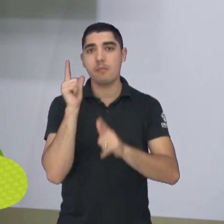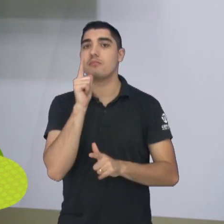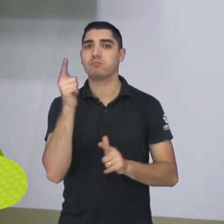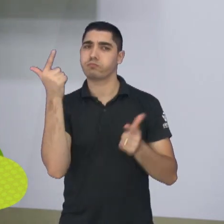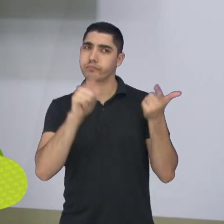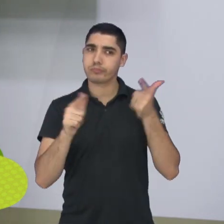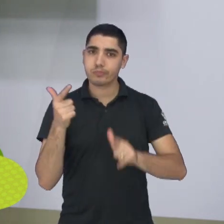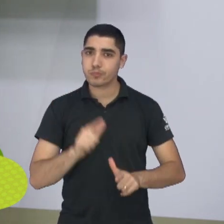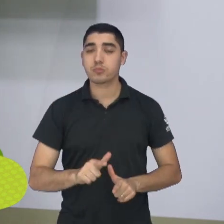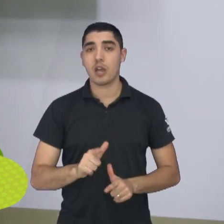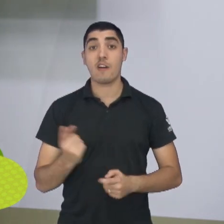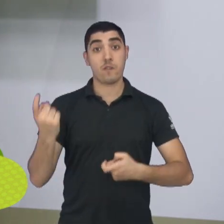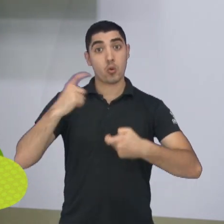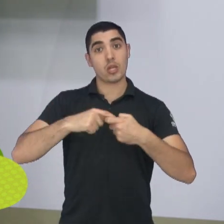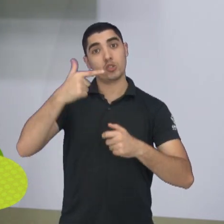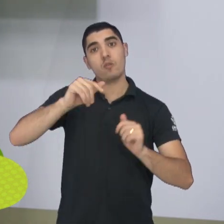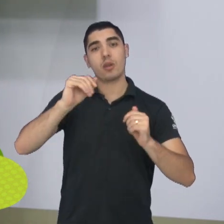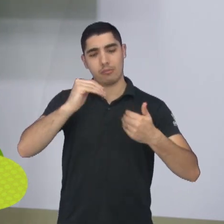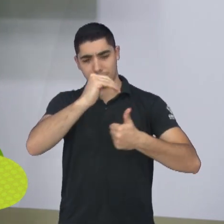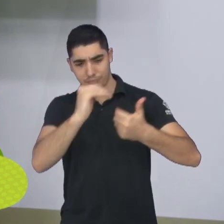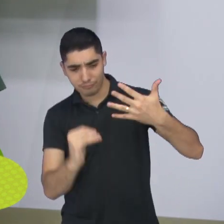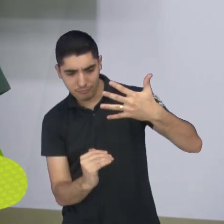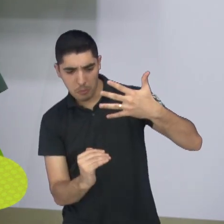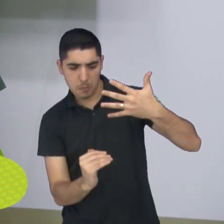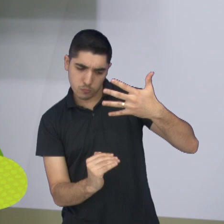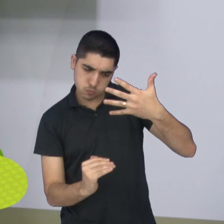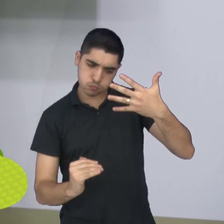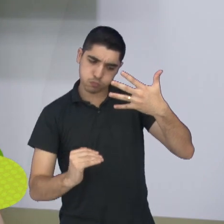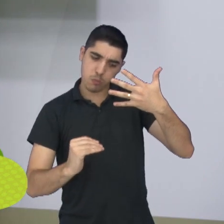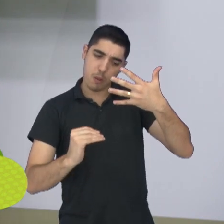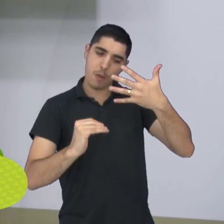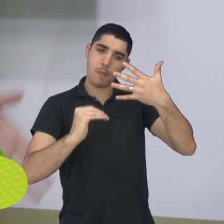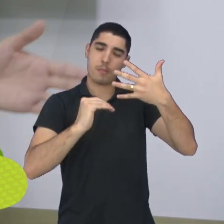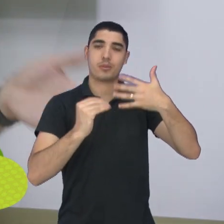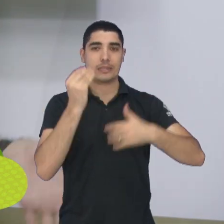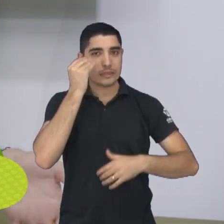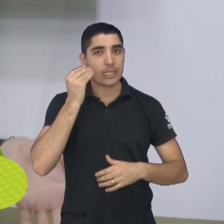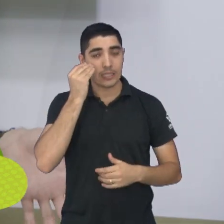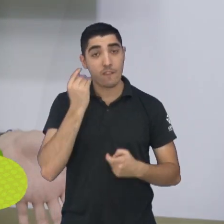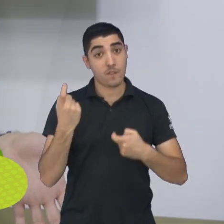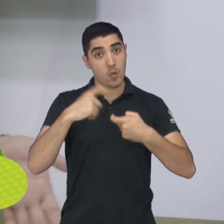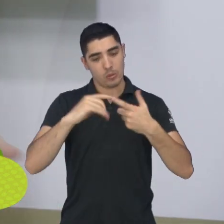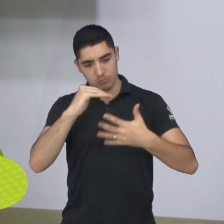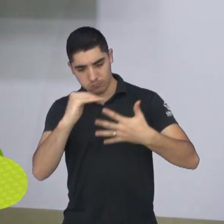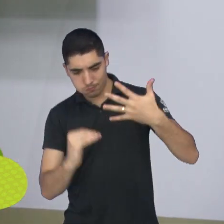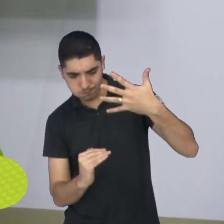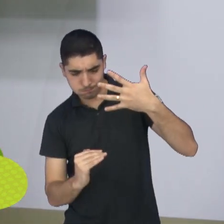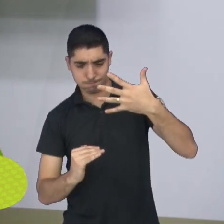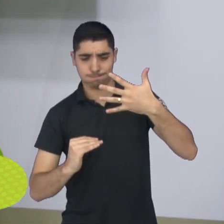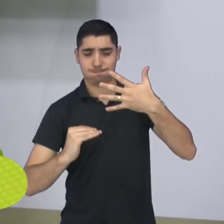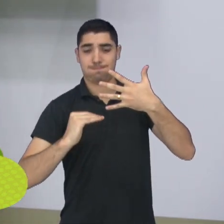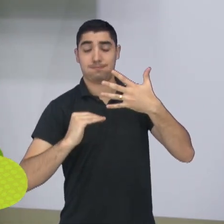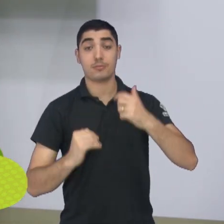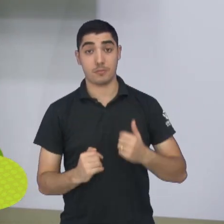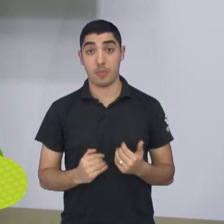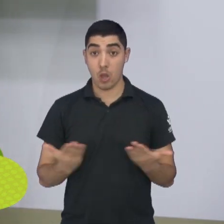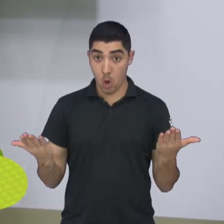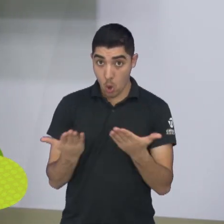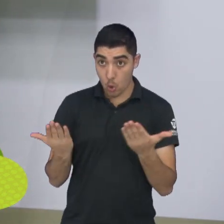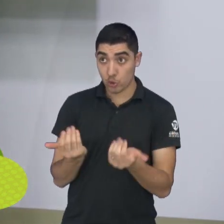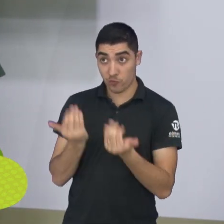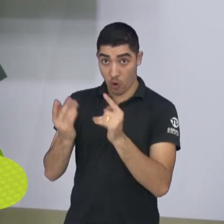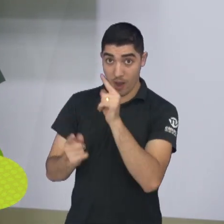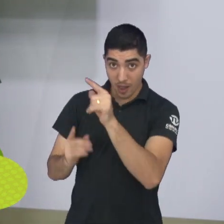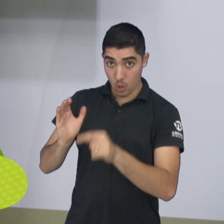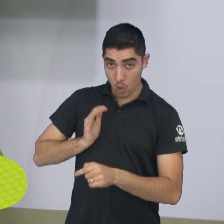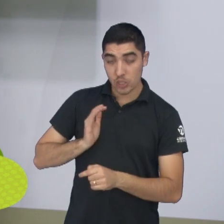a subir na tabela, né? Já que os dois times estão equivalentes. Acho que vão ser 2 bons jogos, tanto hoje no ginásio do Corinthians, quanto na volta aqui no